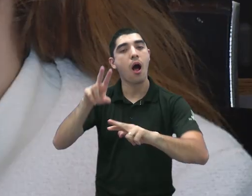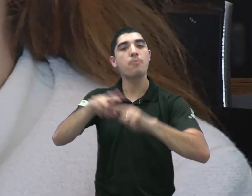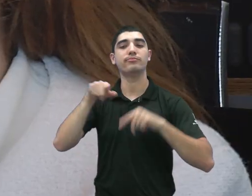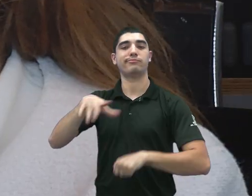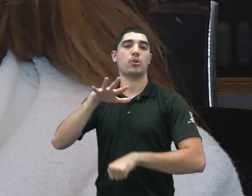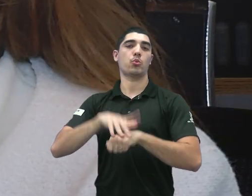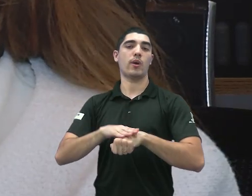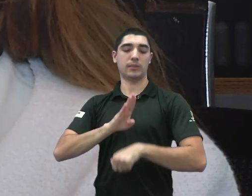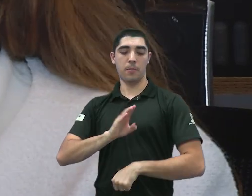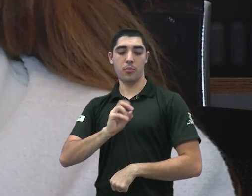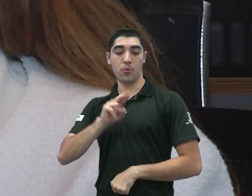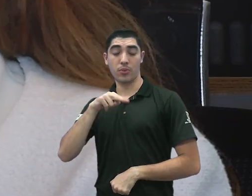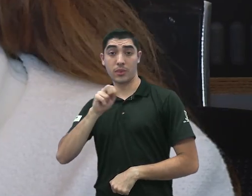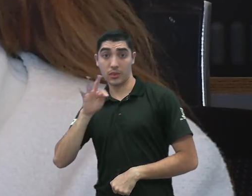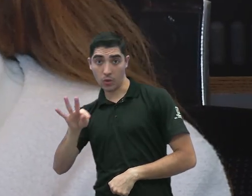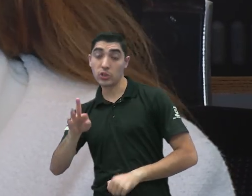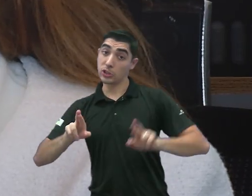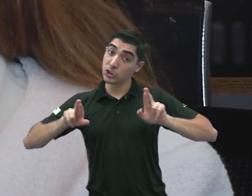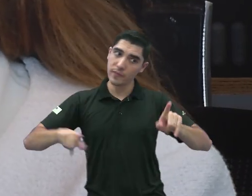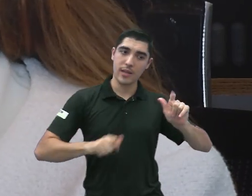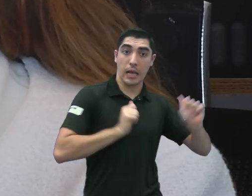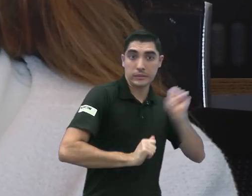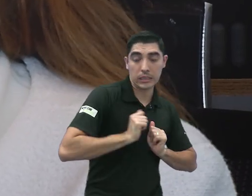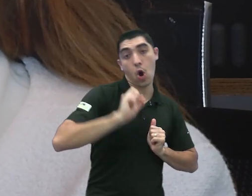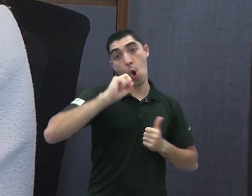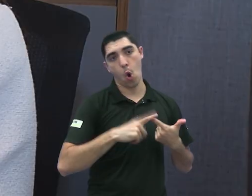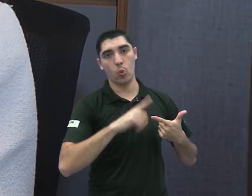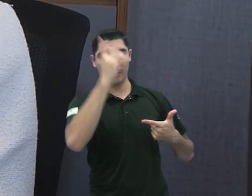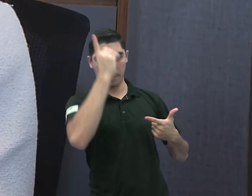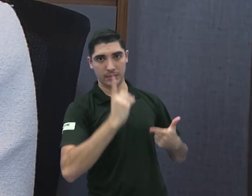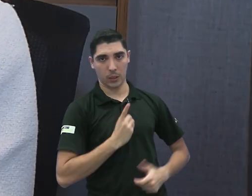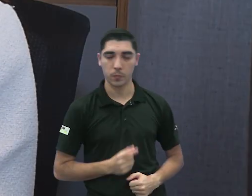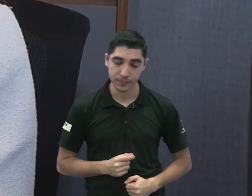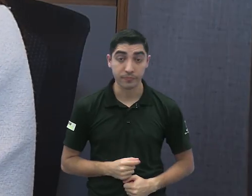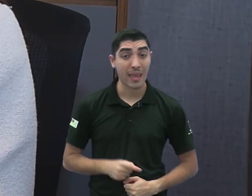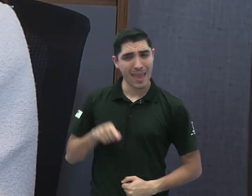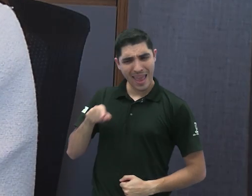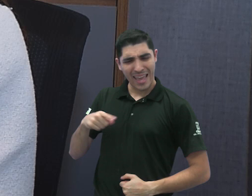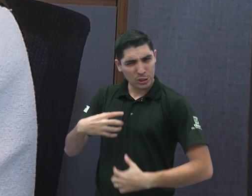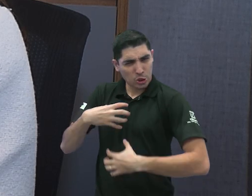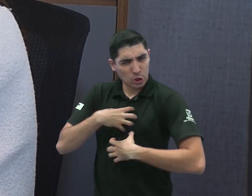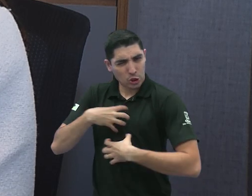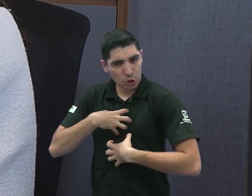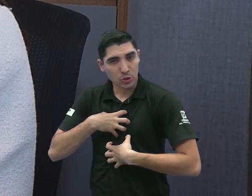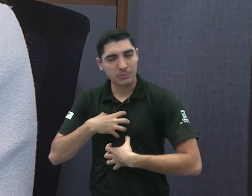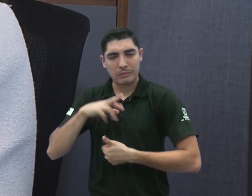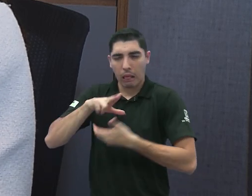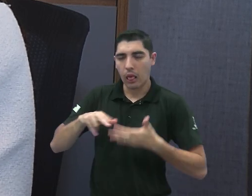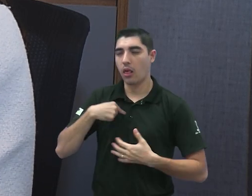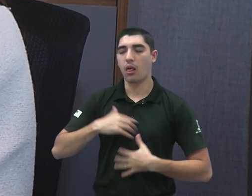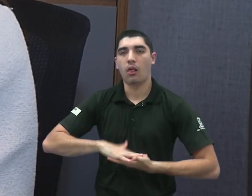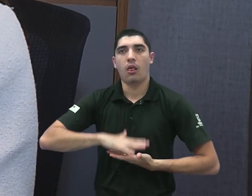que diferencia o burnout da ansiedade e depressão. Esses sinais e sintomas associados